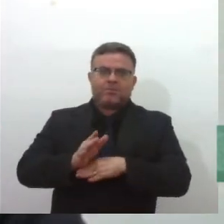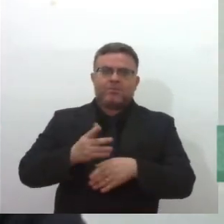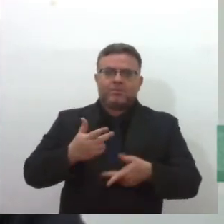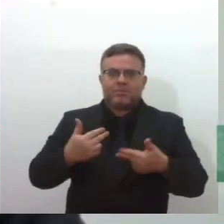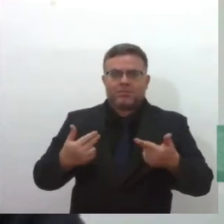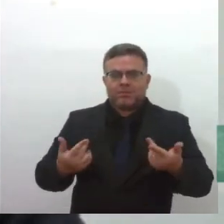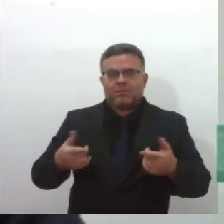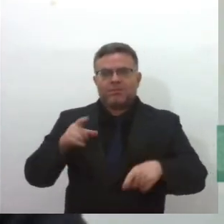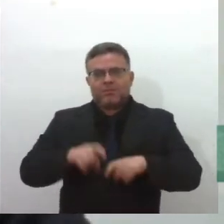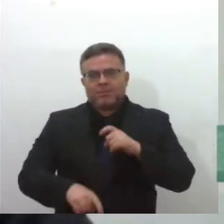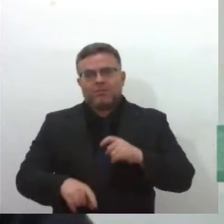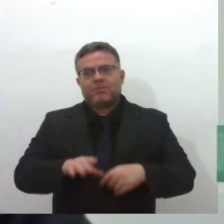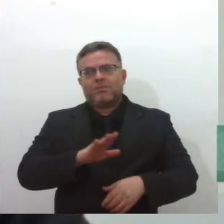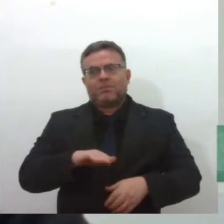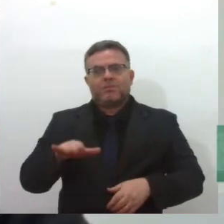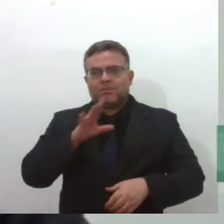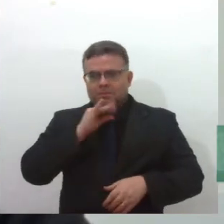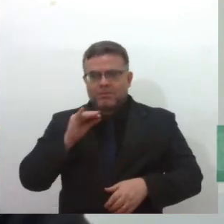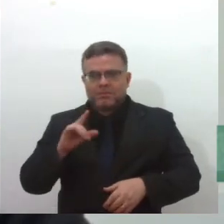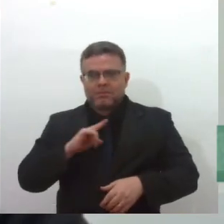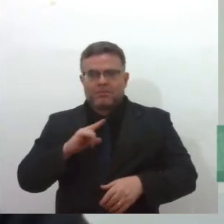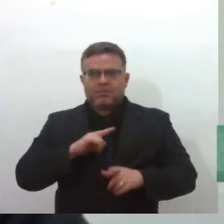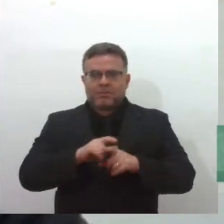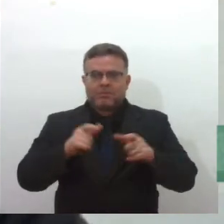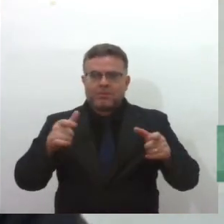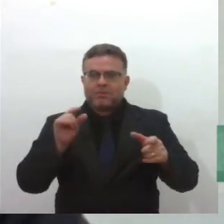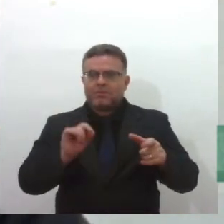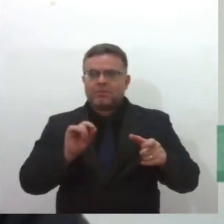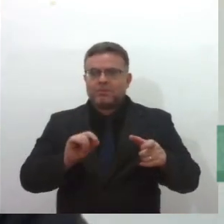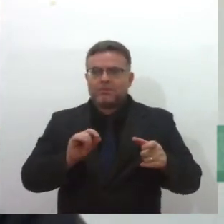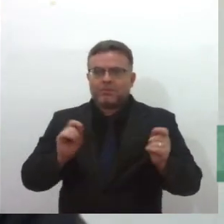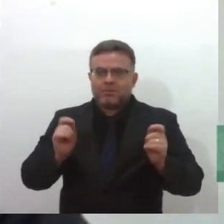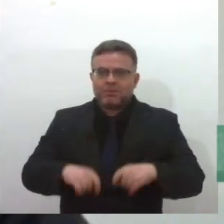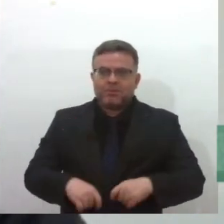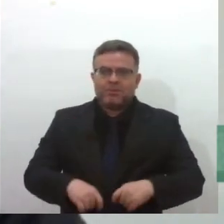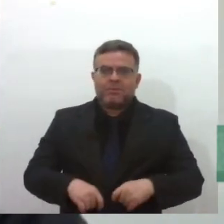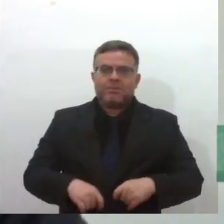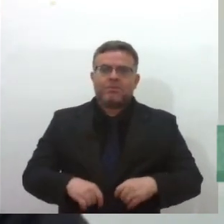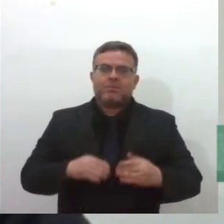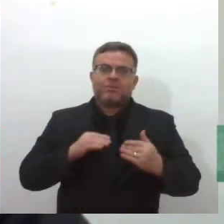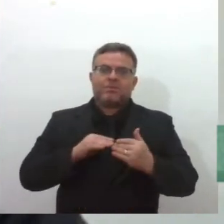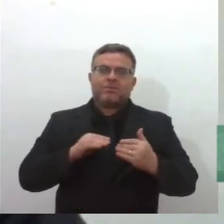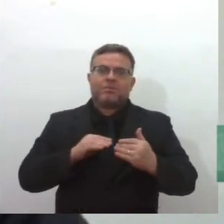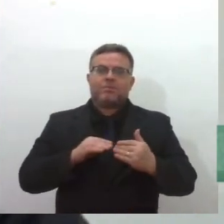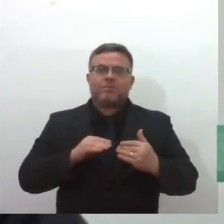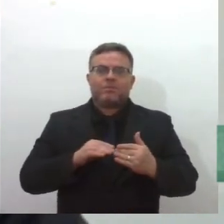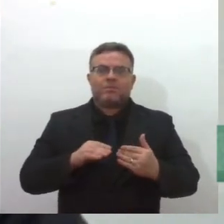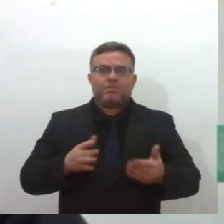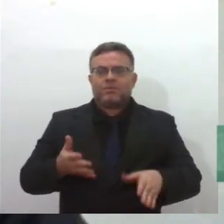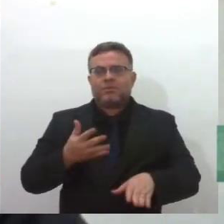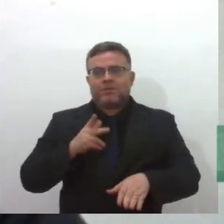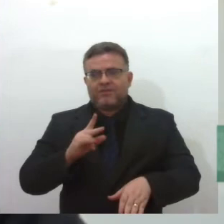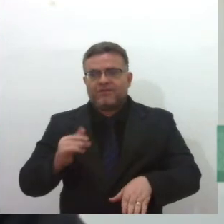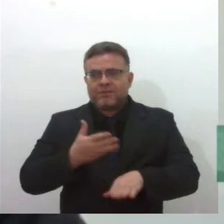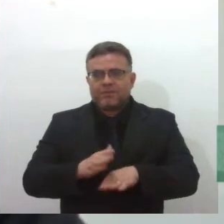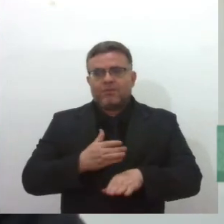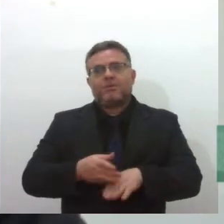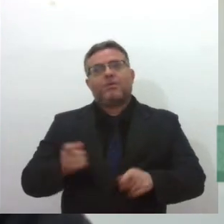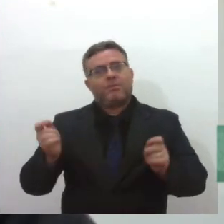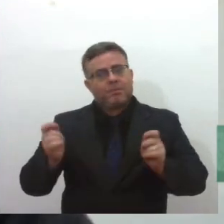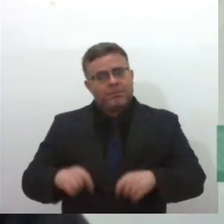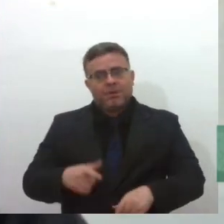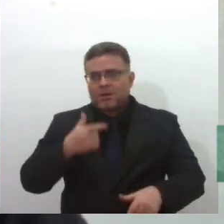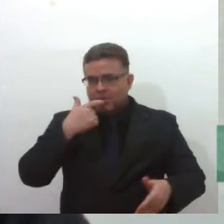envolvendo criança e adolescente, elas ou praticaram ou tendiam a praticar tais condutas com crianças